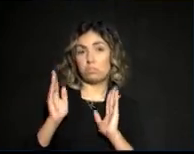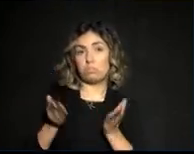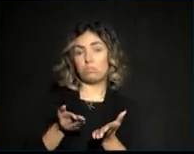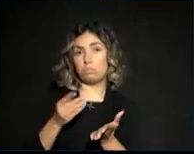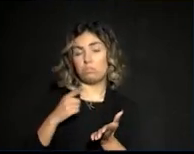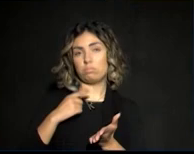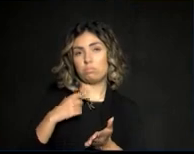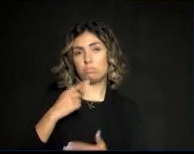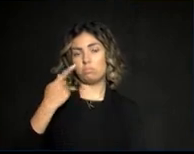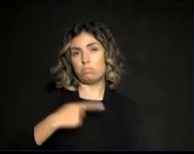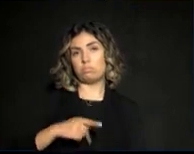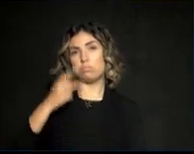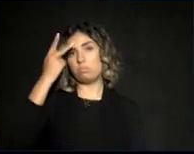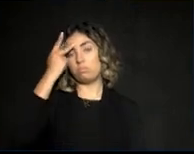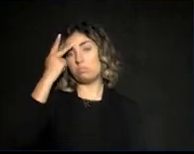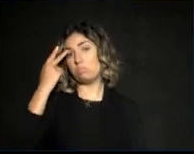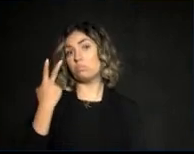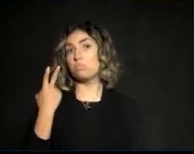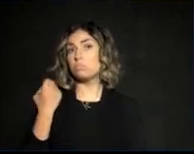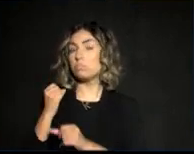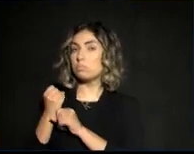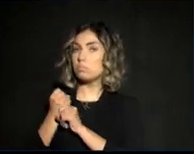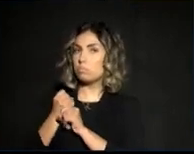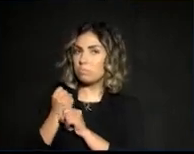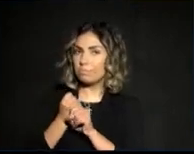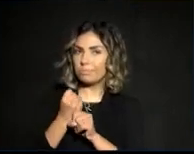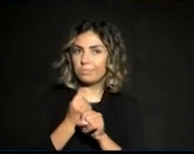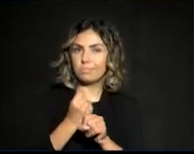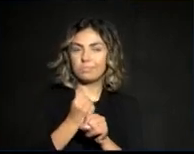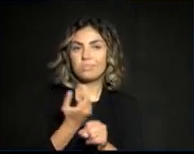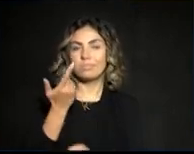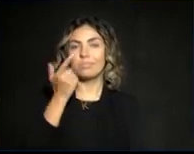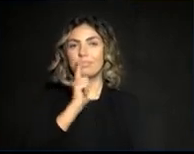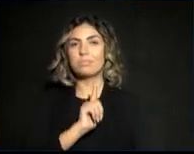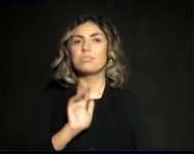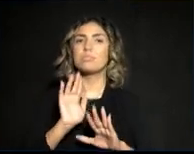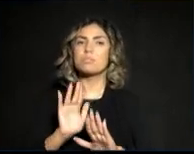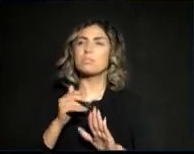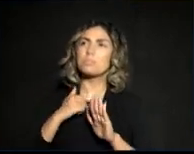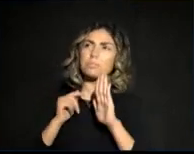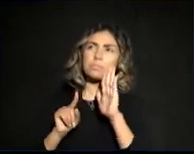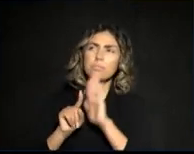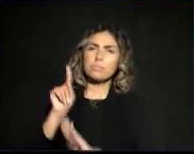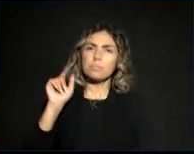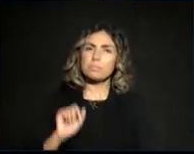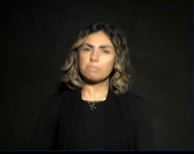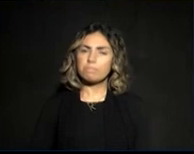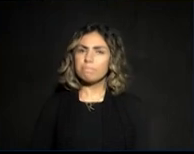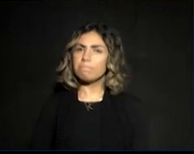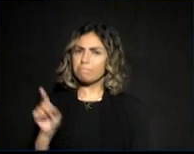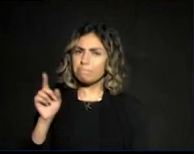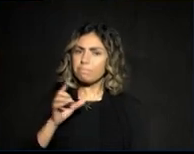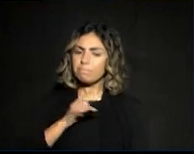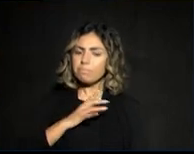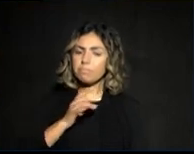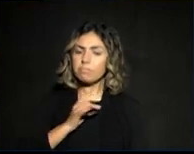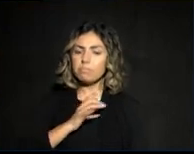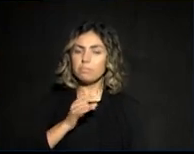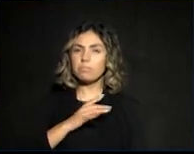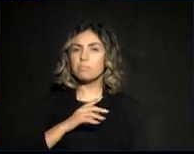há 28 anos eu queria perguntar se o senhor tem algum temor do chamado